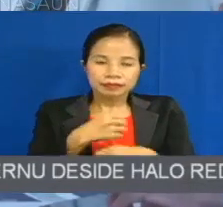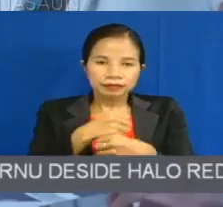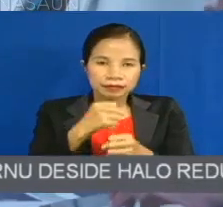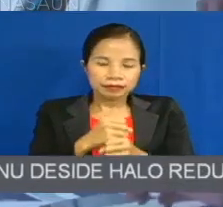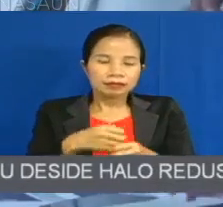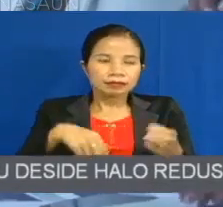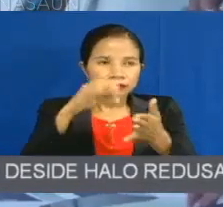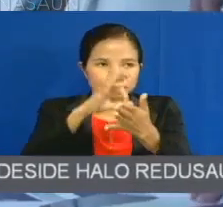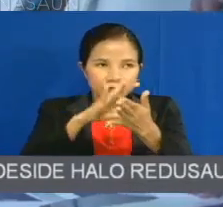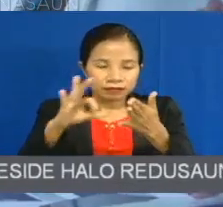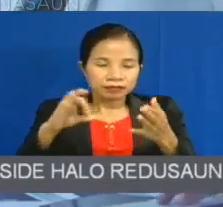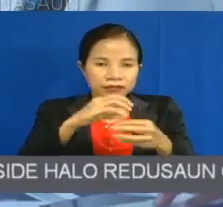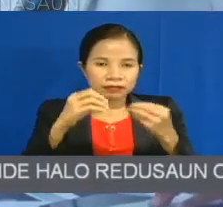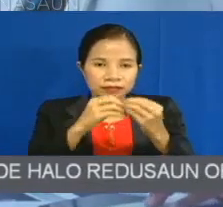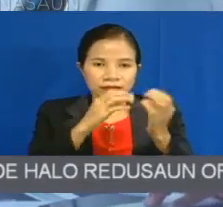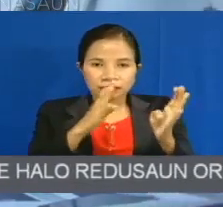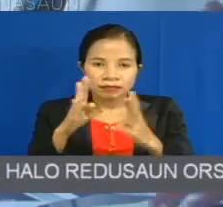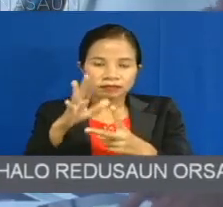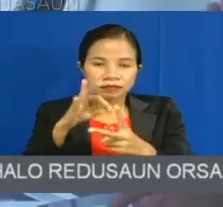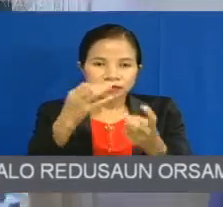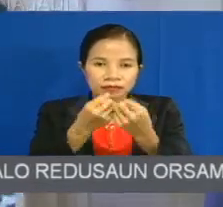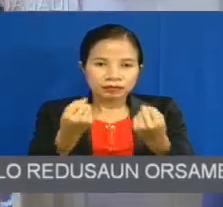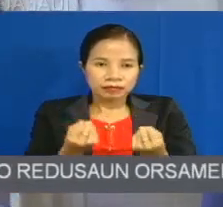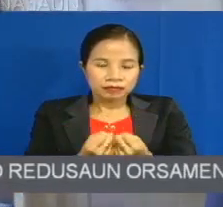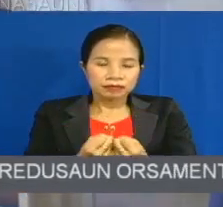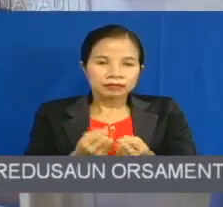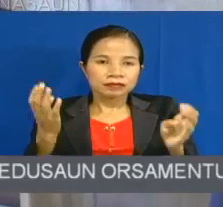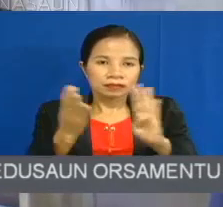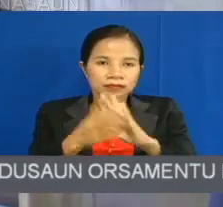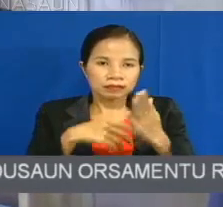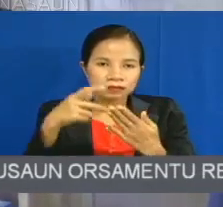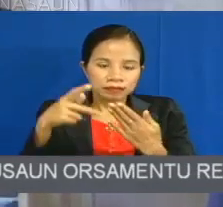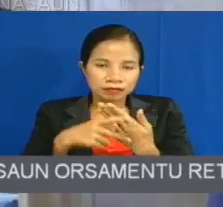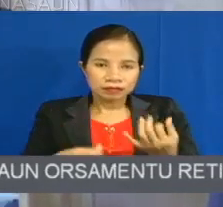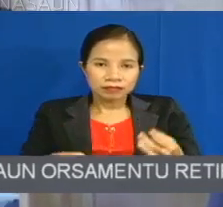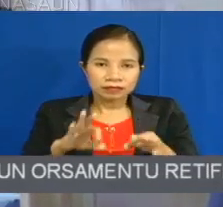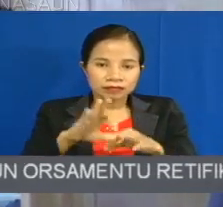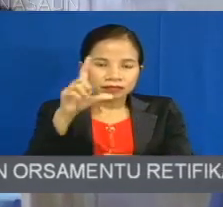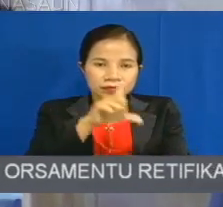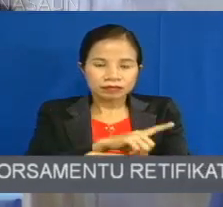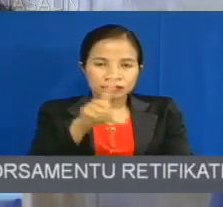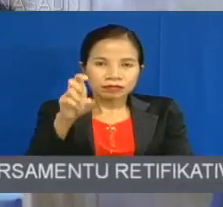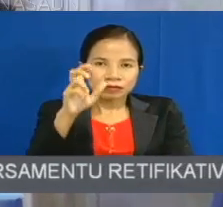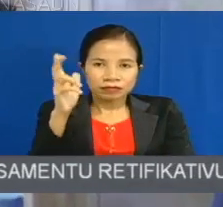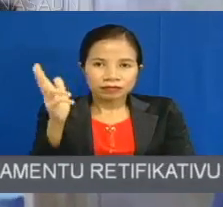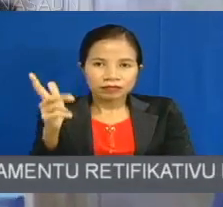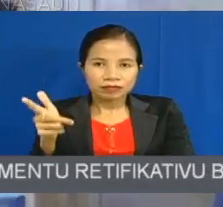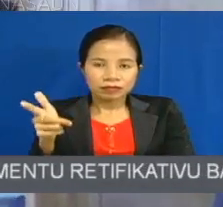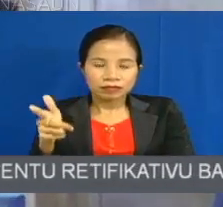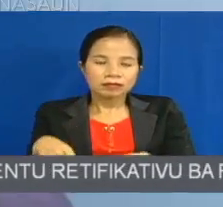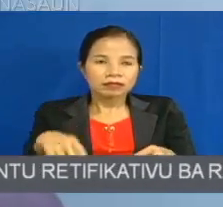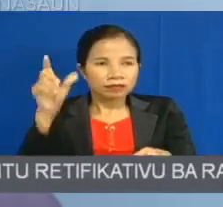acordo cooperação com a preparação da eleição suco, saímos programa prioridade para Lorong Atus Ida Ruanulu durante